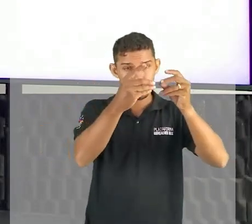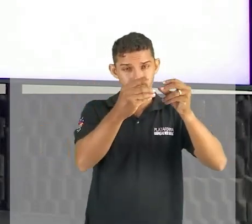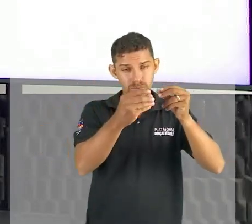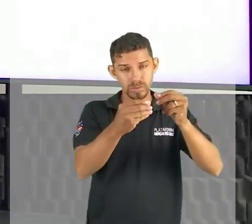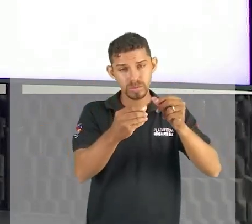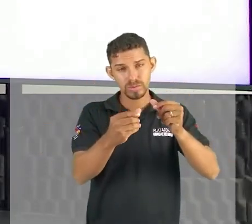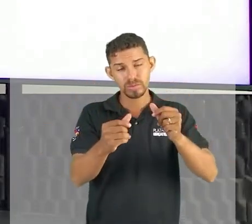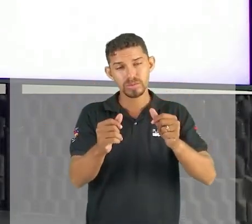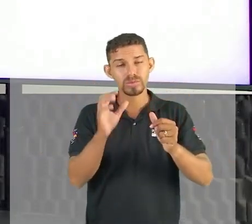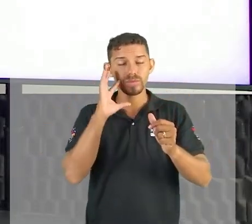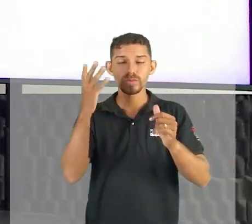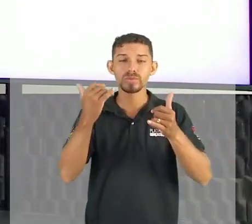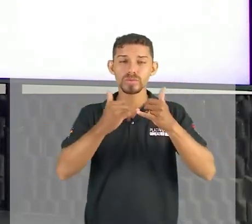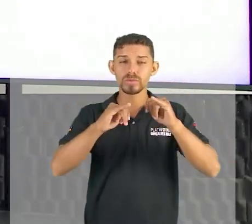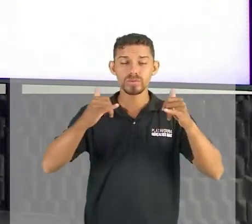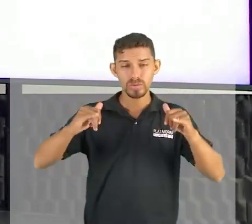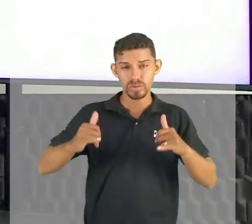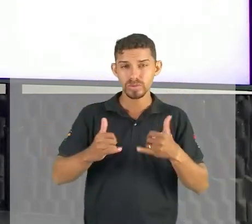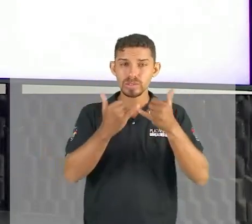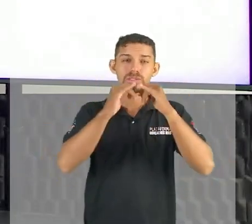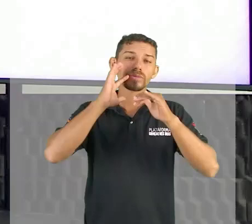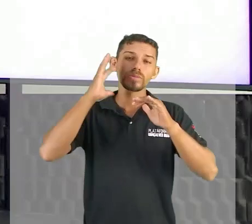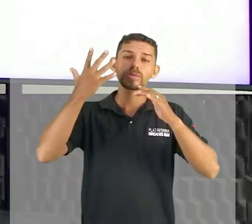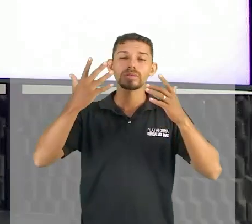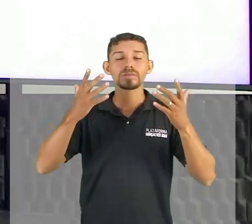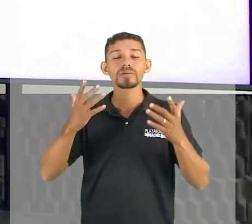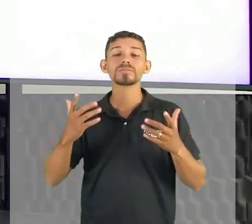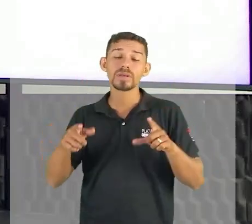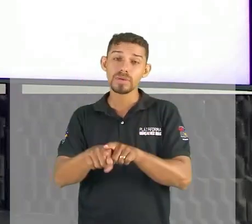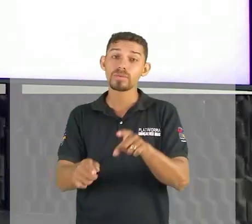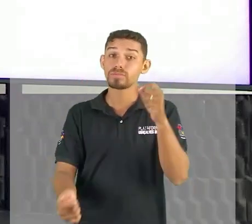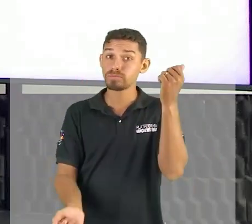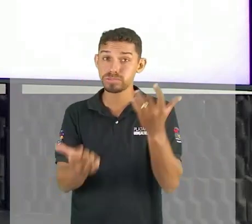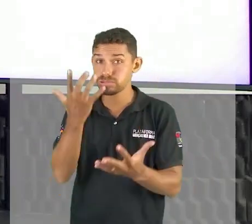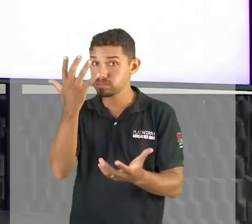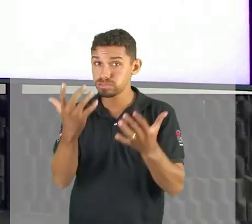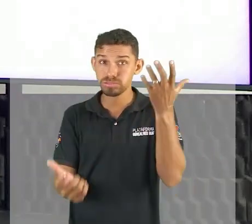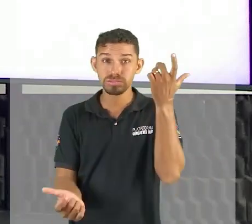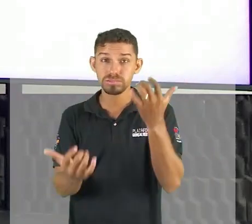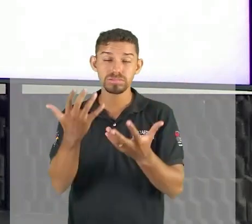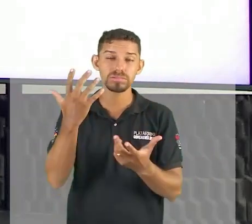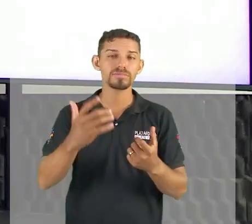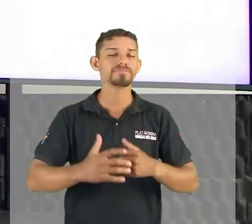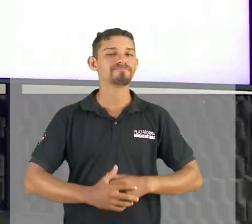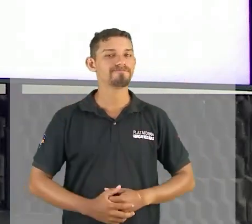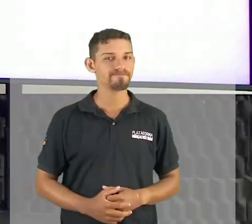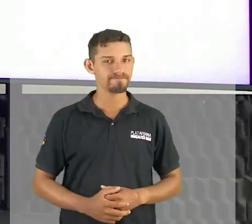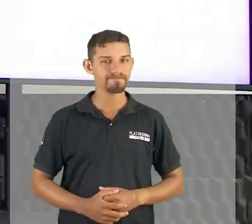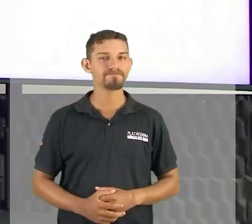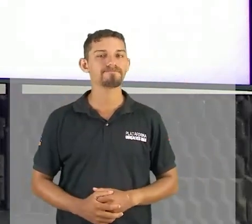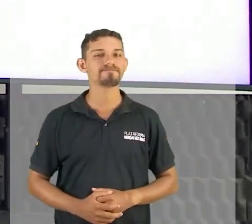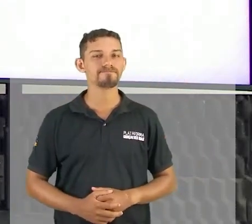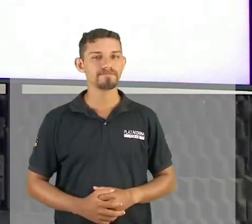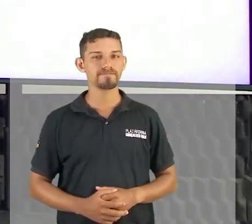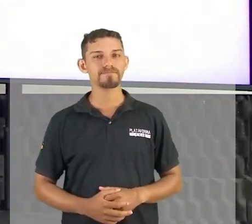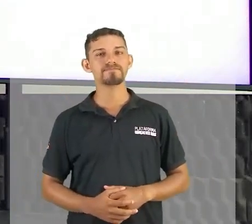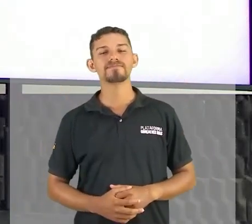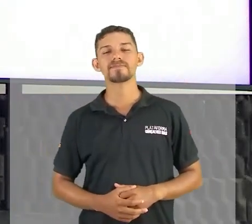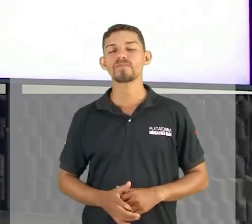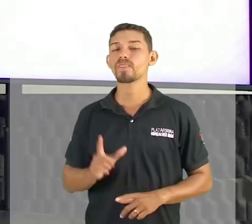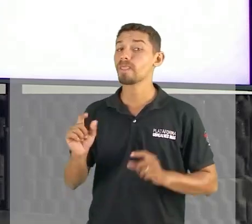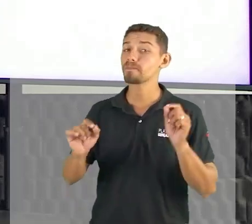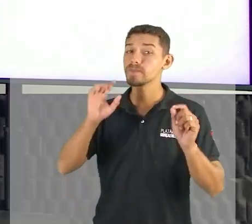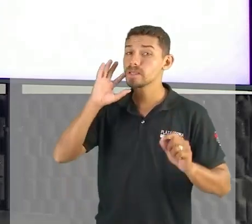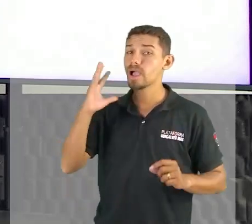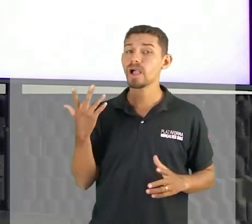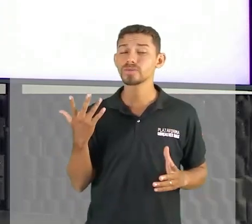e cause um curto circuito podendo causar até um incêndio certo então o que ocasiona